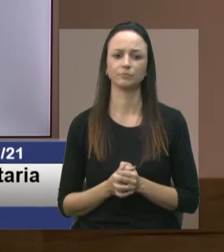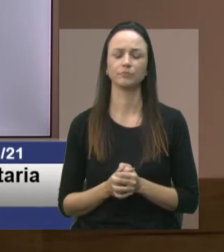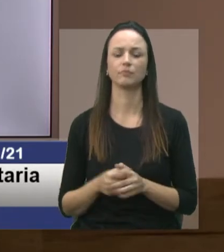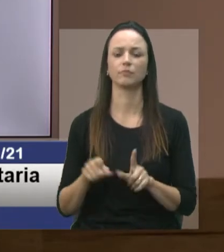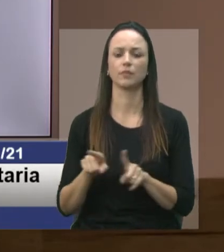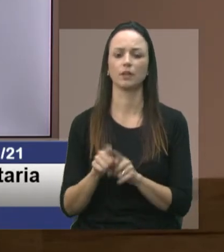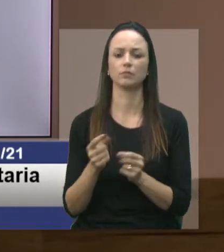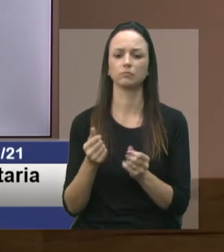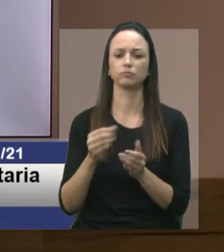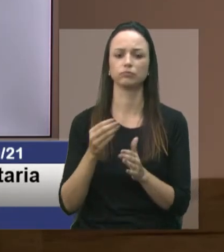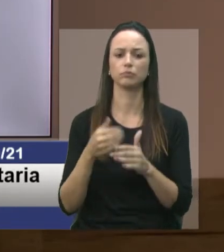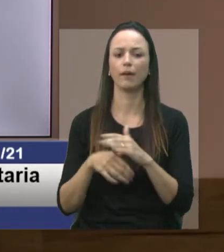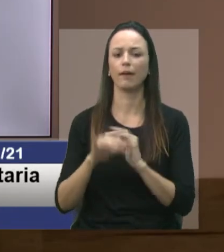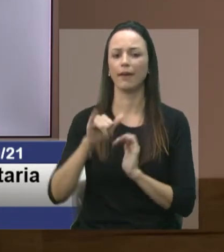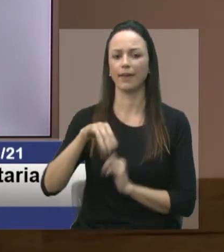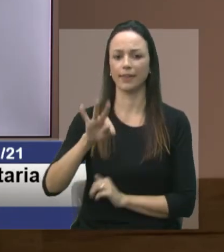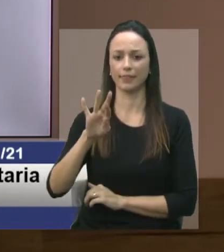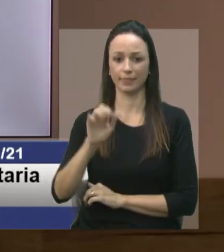receitas intraorçamentárias,